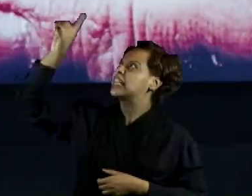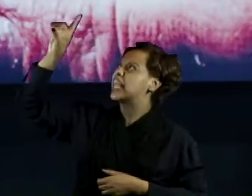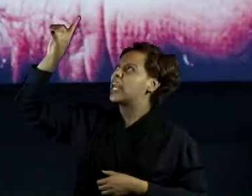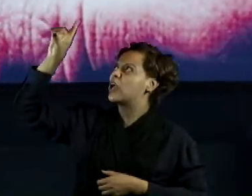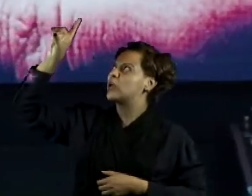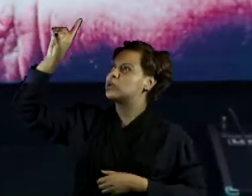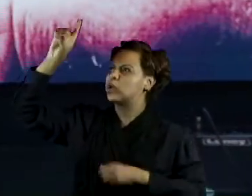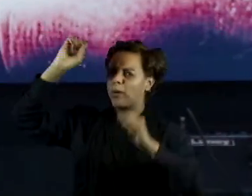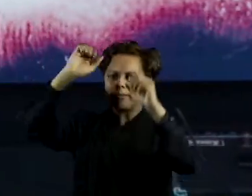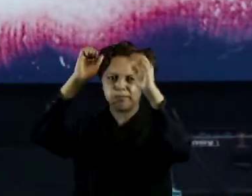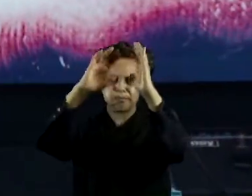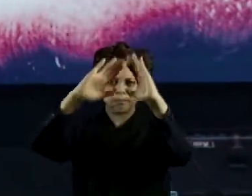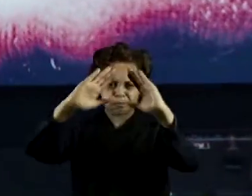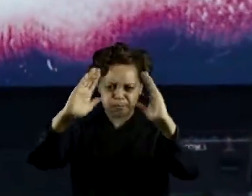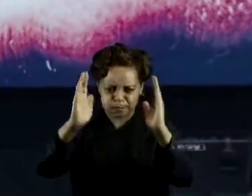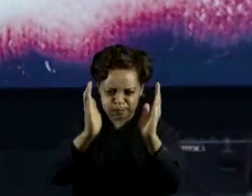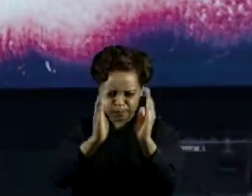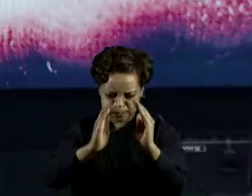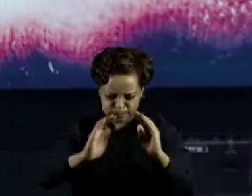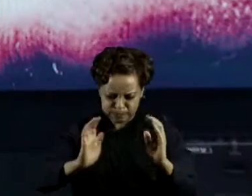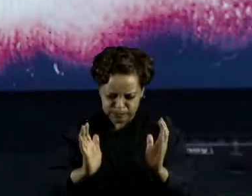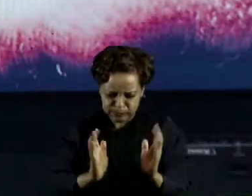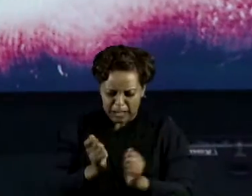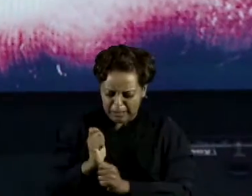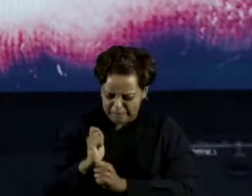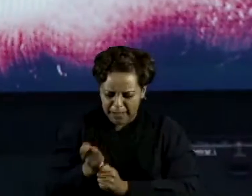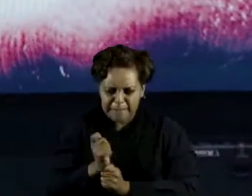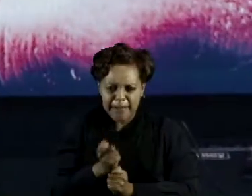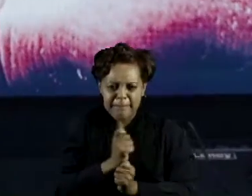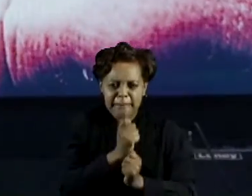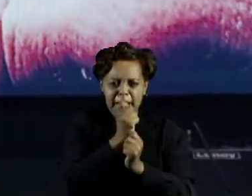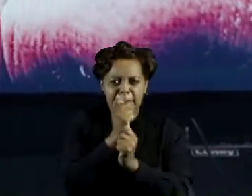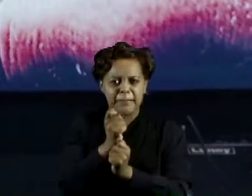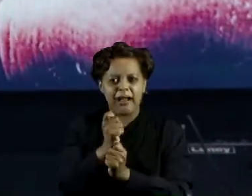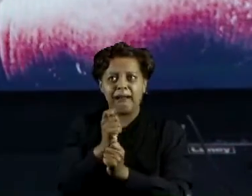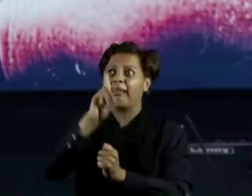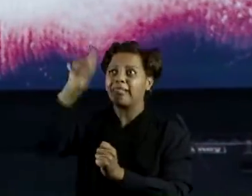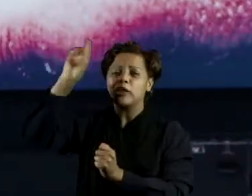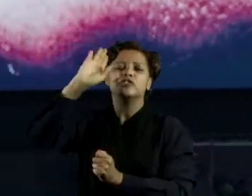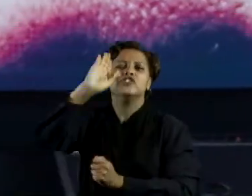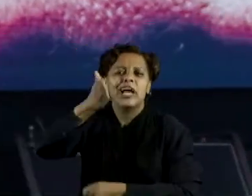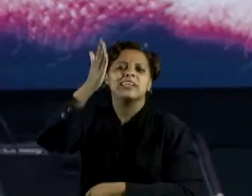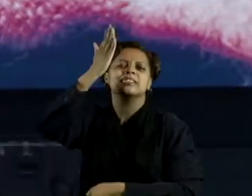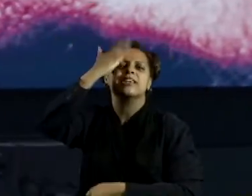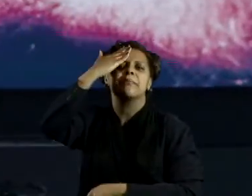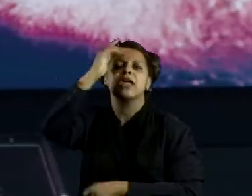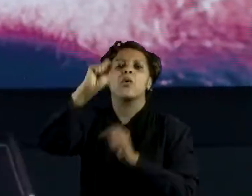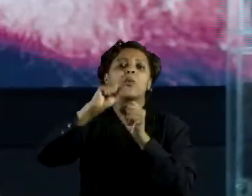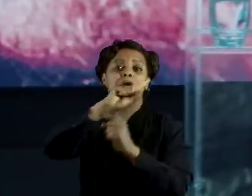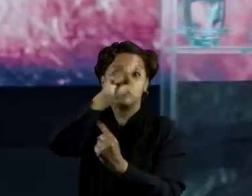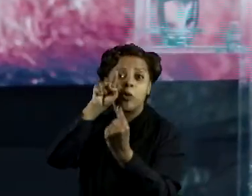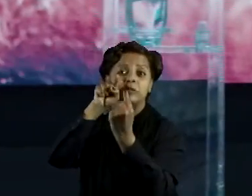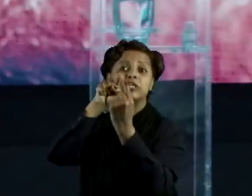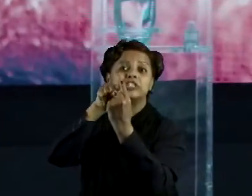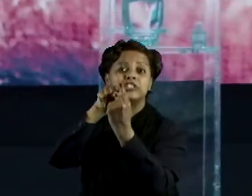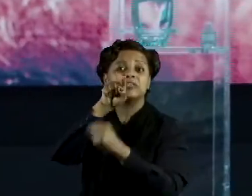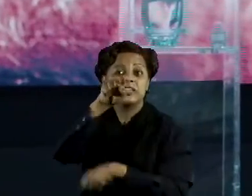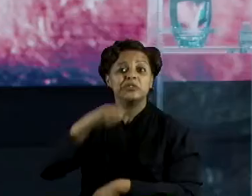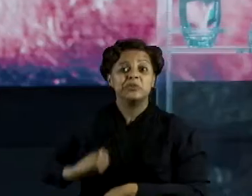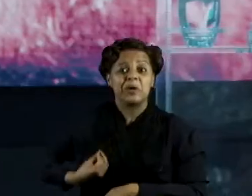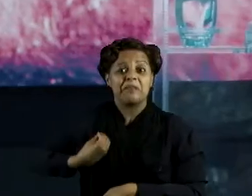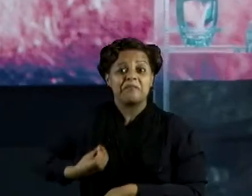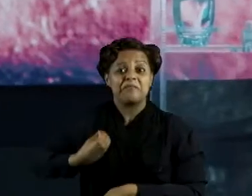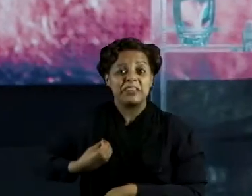fez, quando Ele te criou, Ele te criou com um propósito. E este propósito é fazer de você uma obra de arte que vai